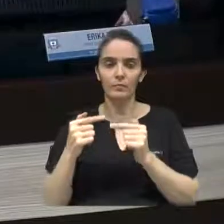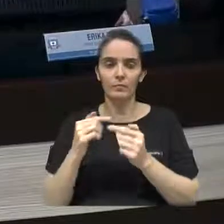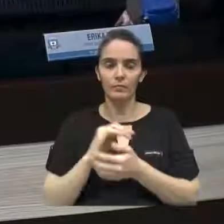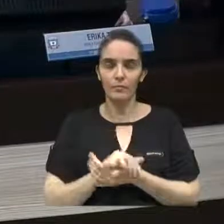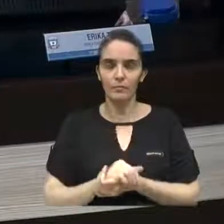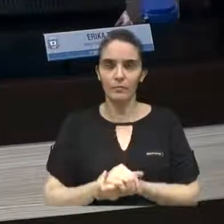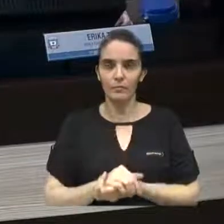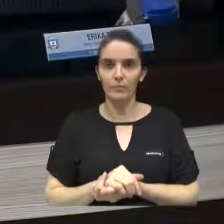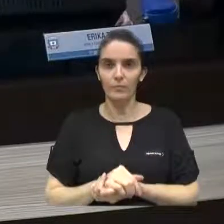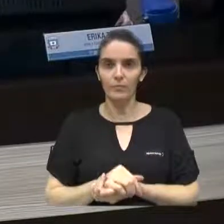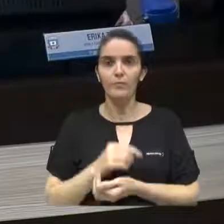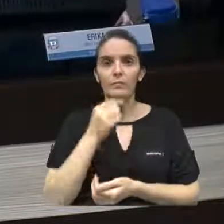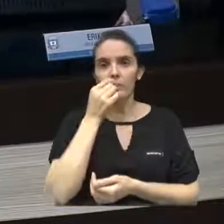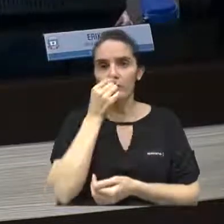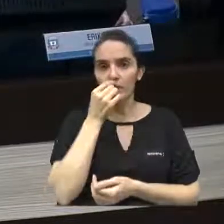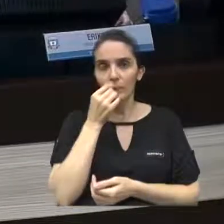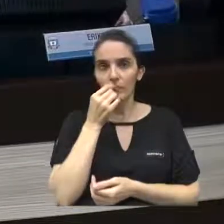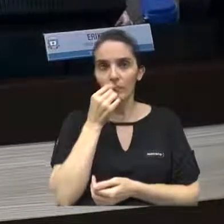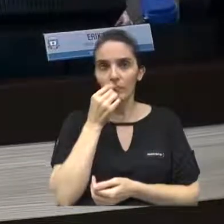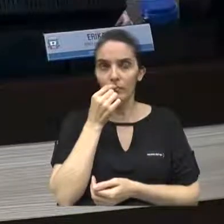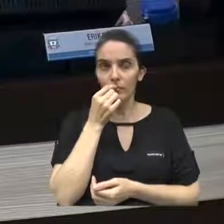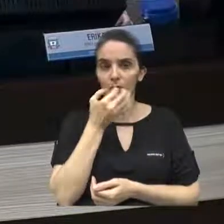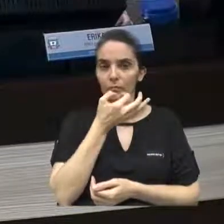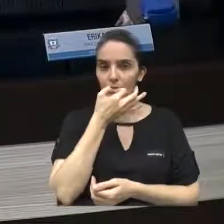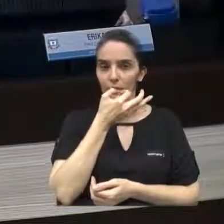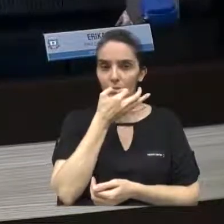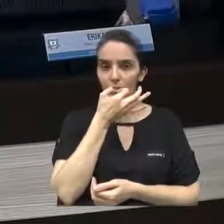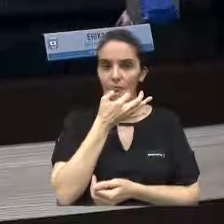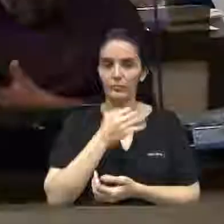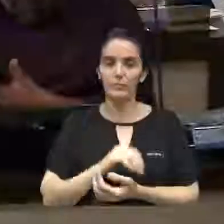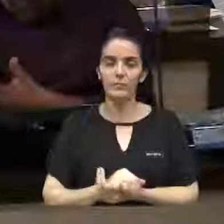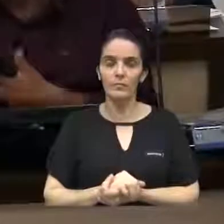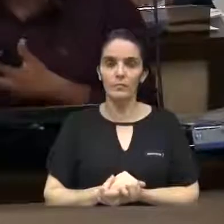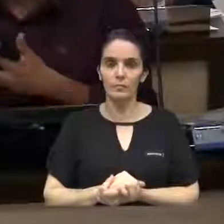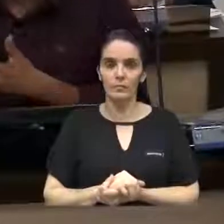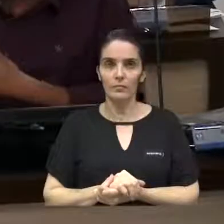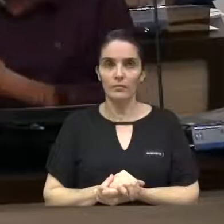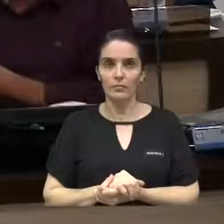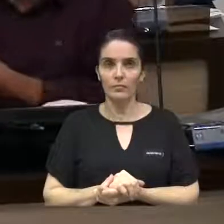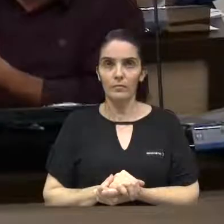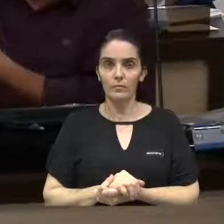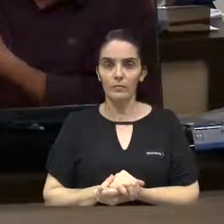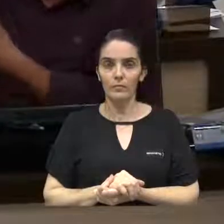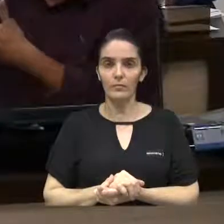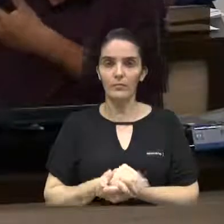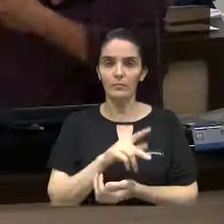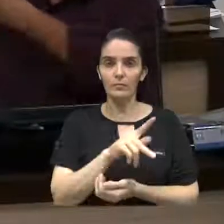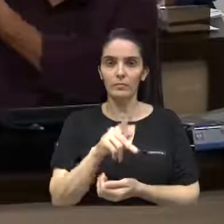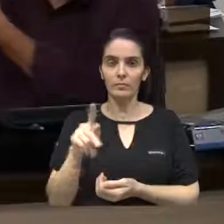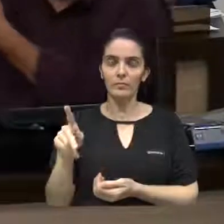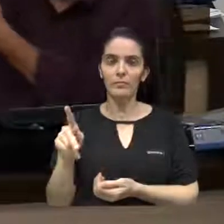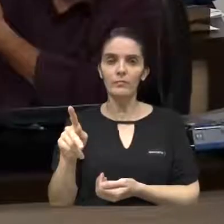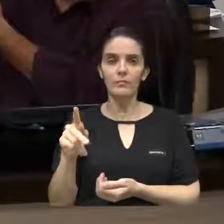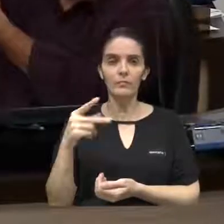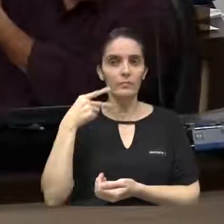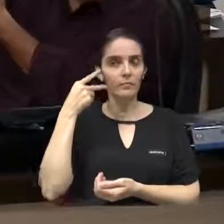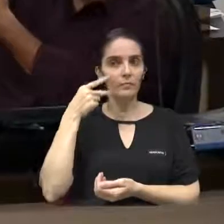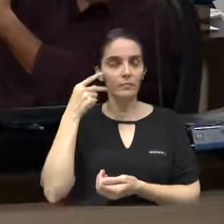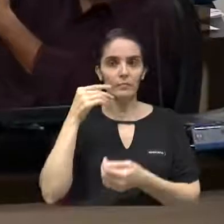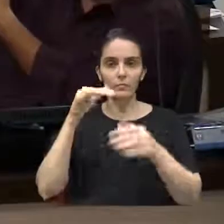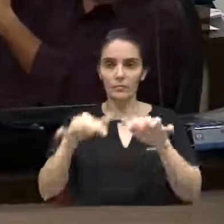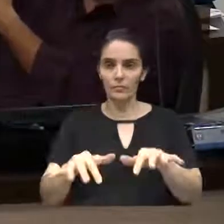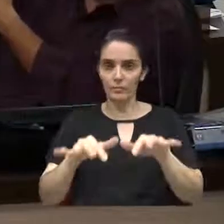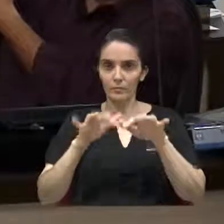discutir, presidente. Com a palavra, vereador Estevão Nogueira. Senhor presidente, nobres pares, público